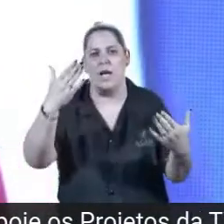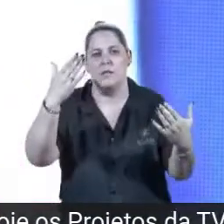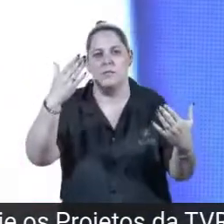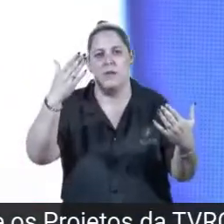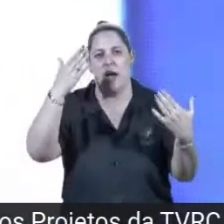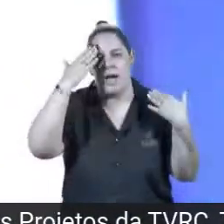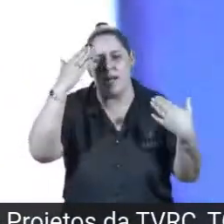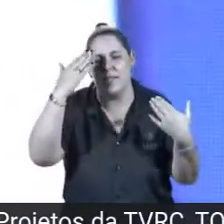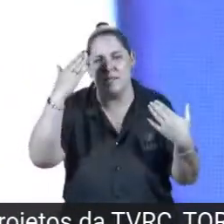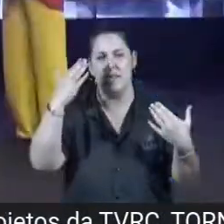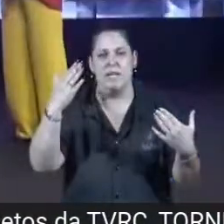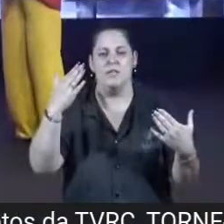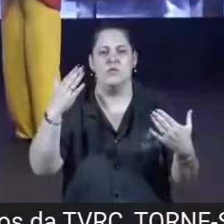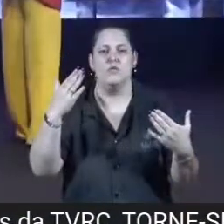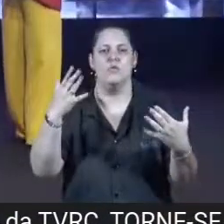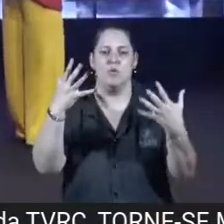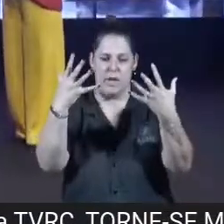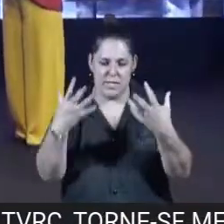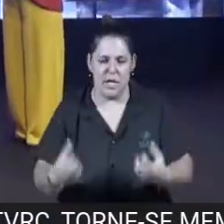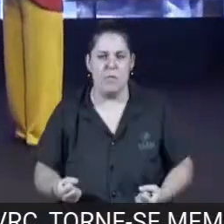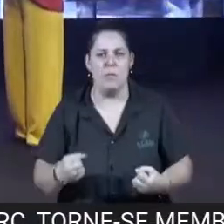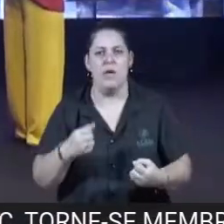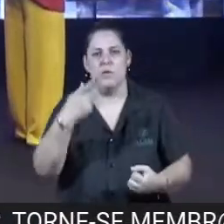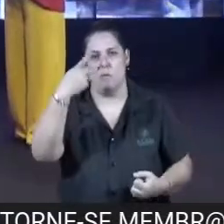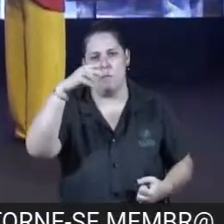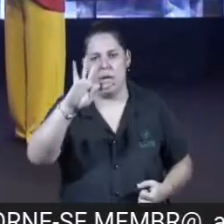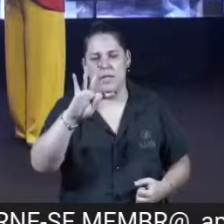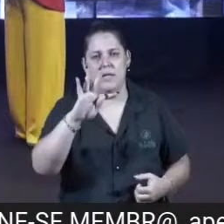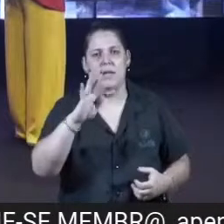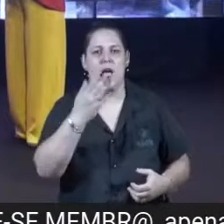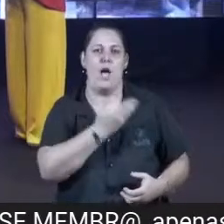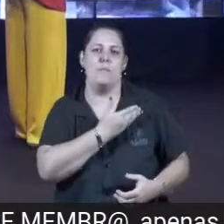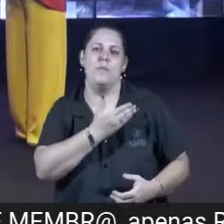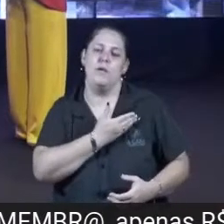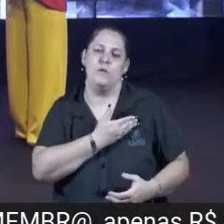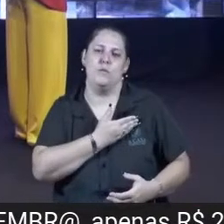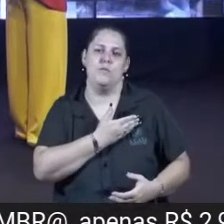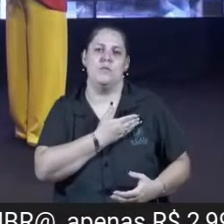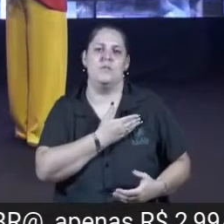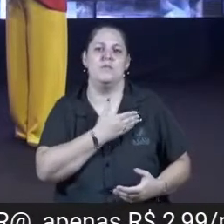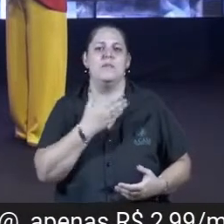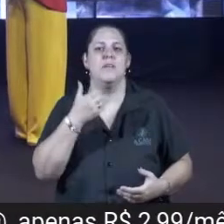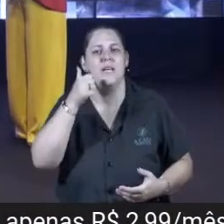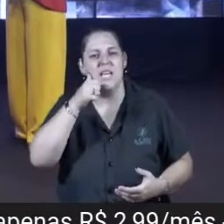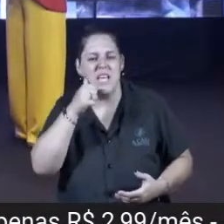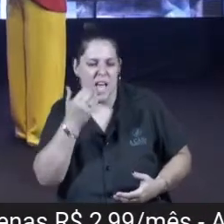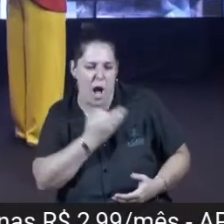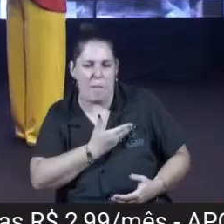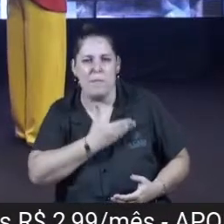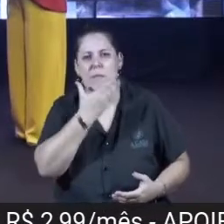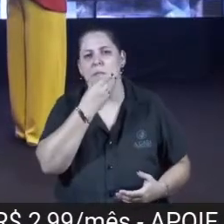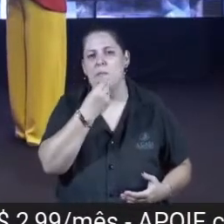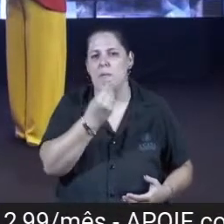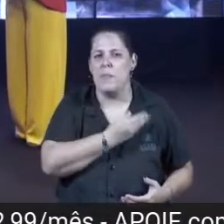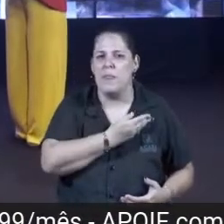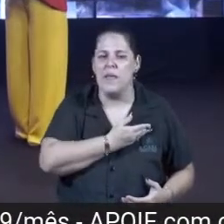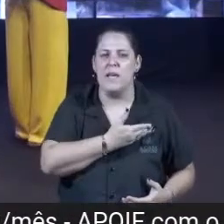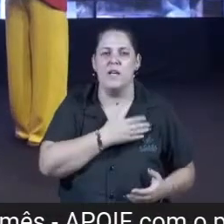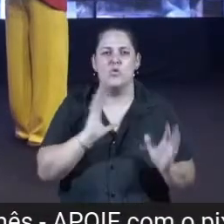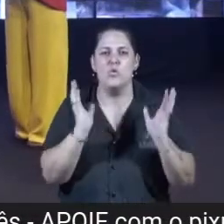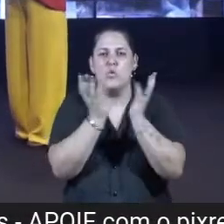agradeço imensamente a acolhida ao Partido dos Trabalhadores, meus companheiros, minhas companheiras, minha equipe da